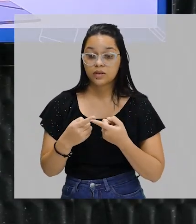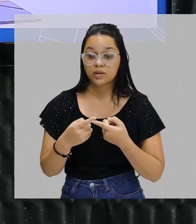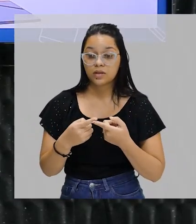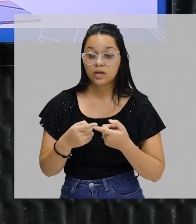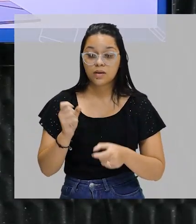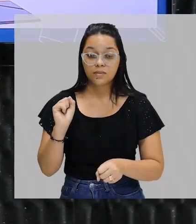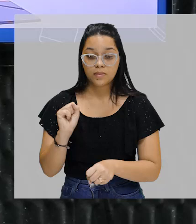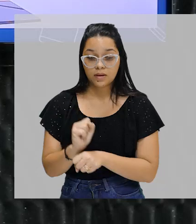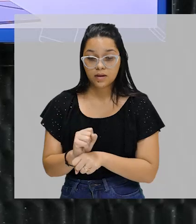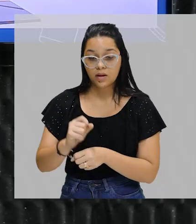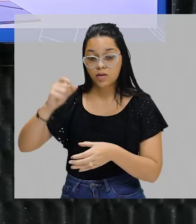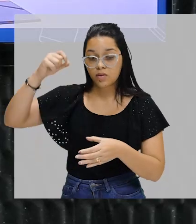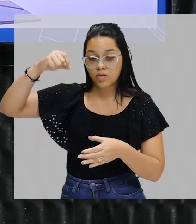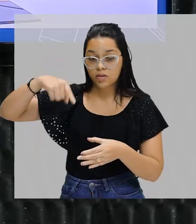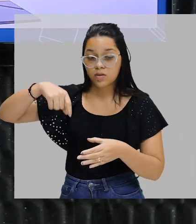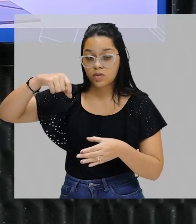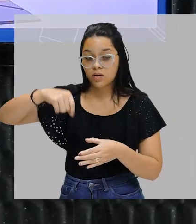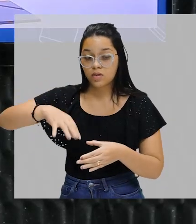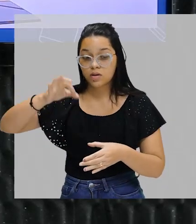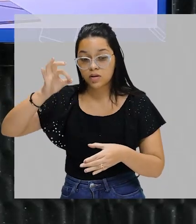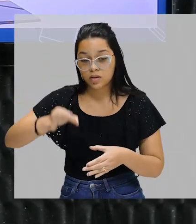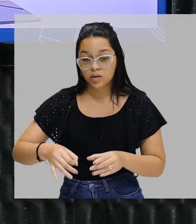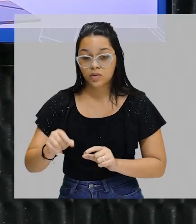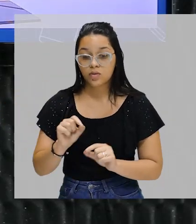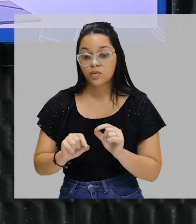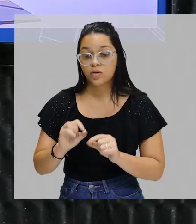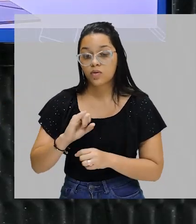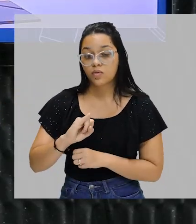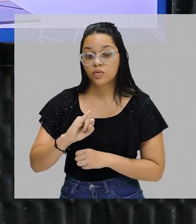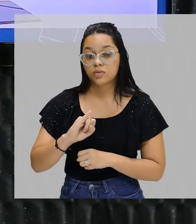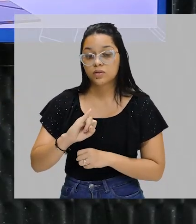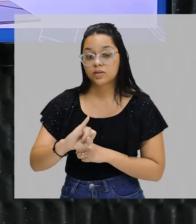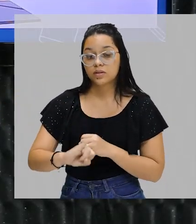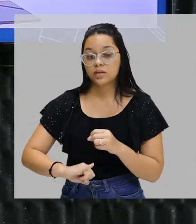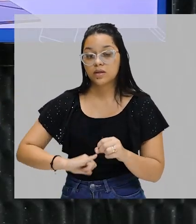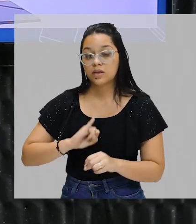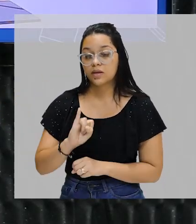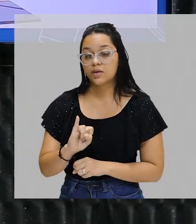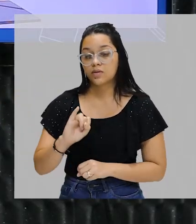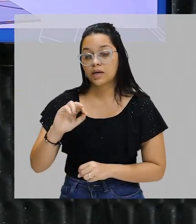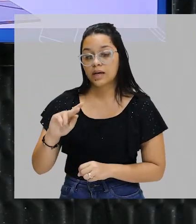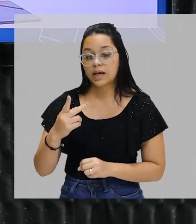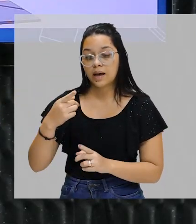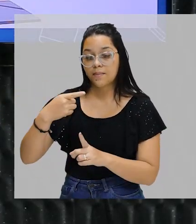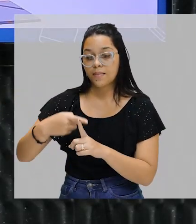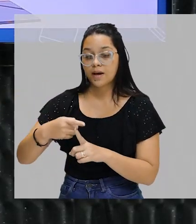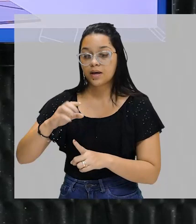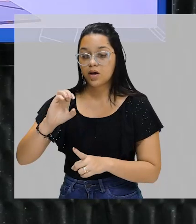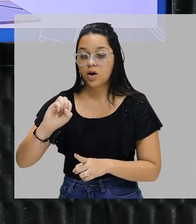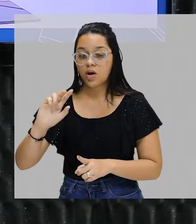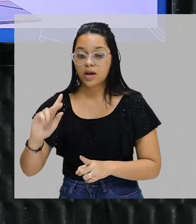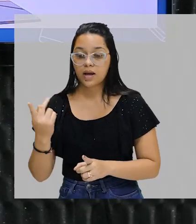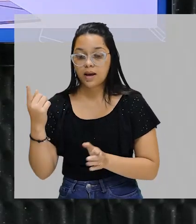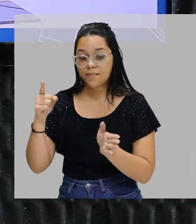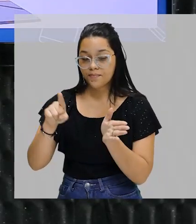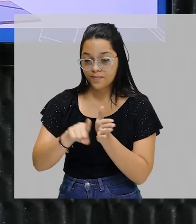preciso interromper o gotejamento exatamente quando a quantidade de íons